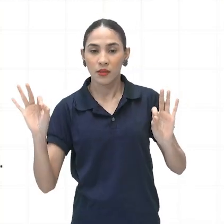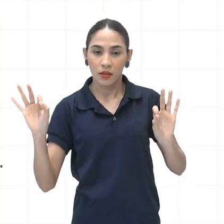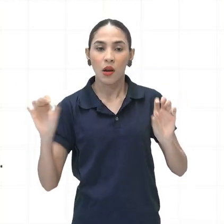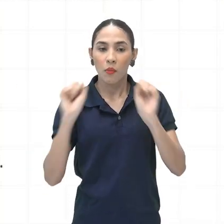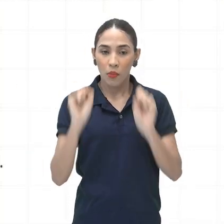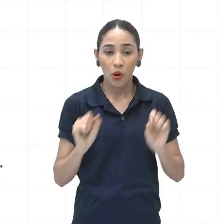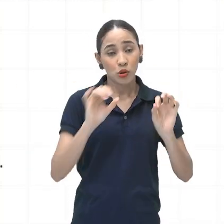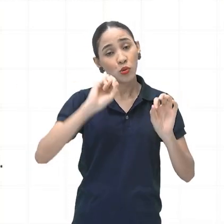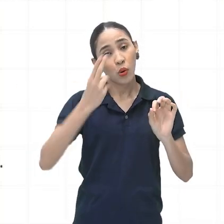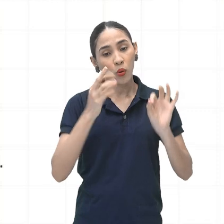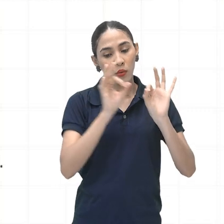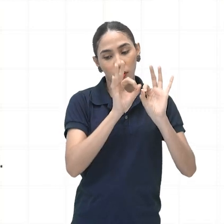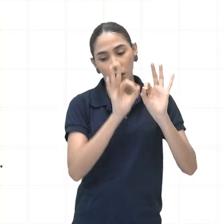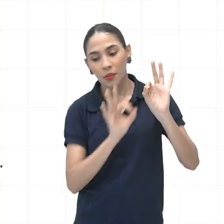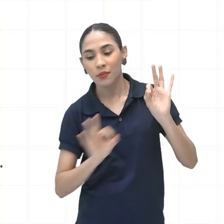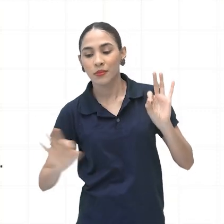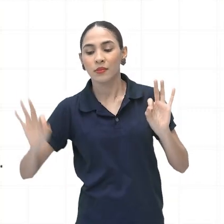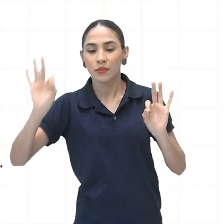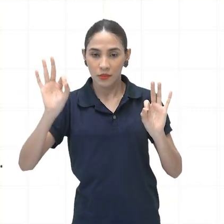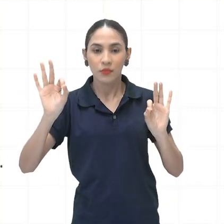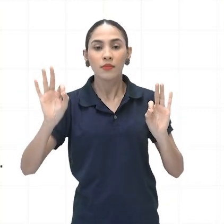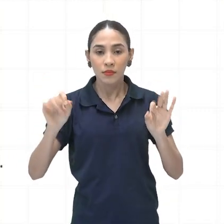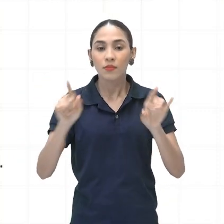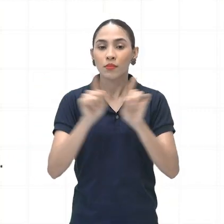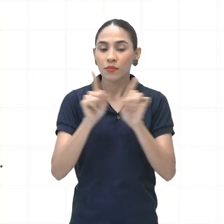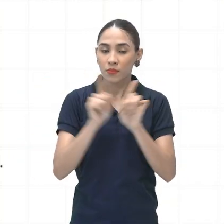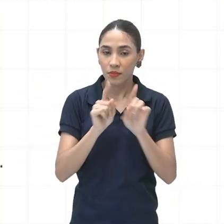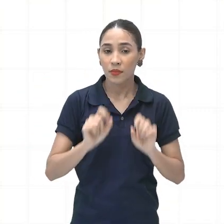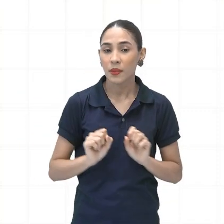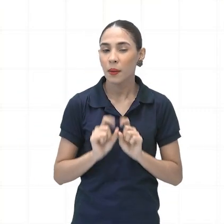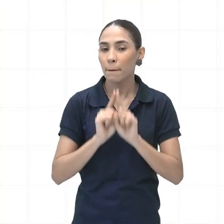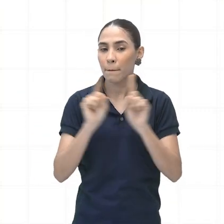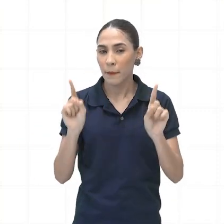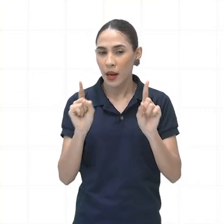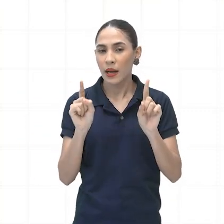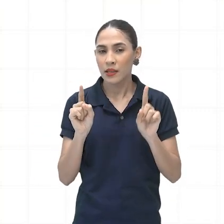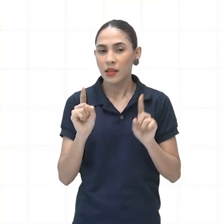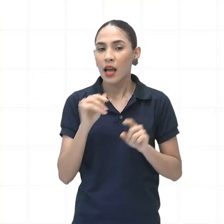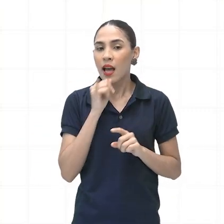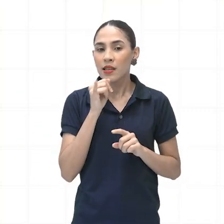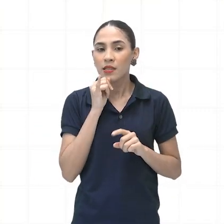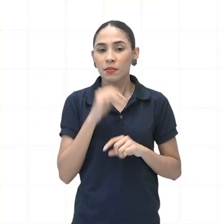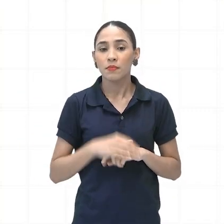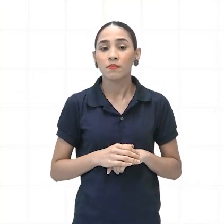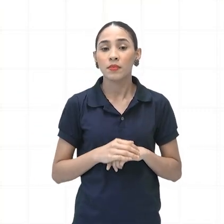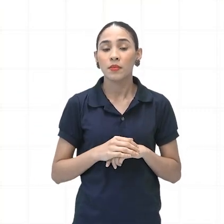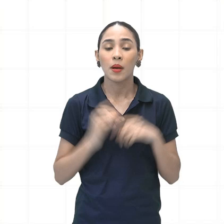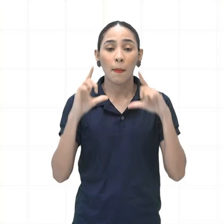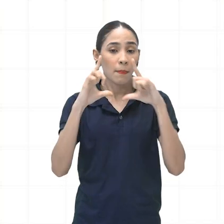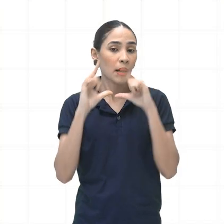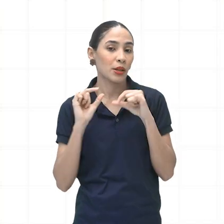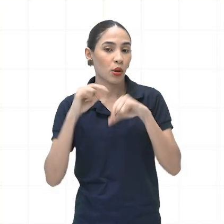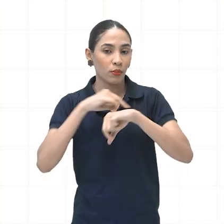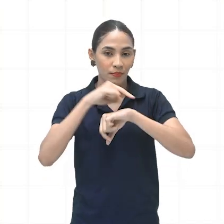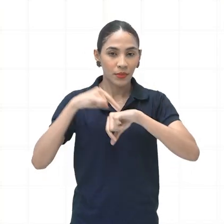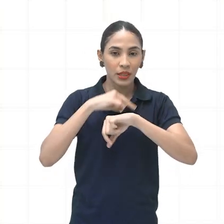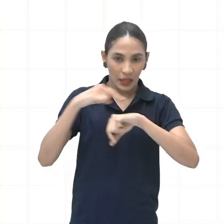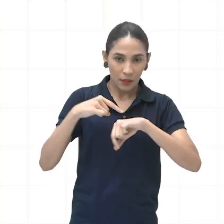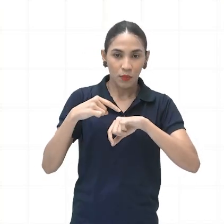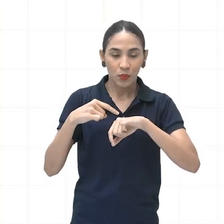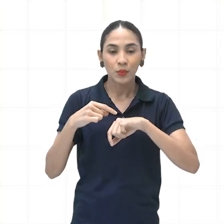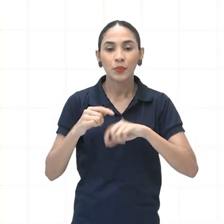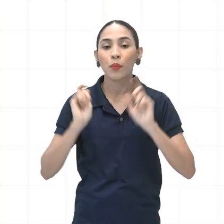fazer assim, vai chegar em B, pode também. Só que tem um detalhe na questão, né? Ele diz que ele quer navegar o menor tempo